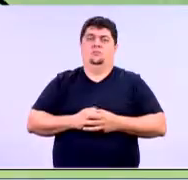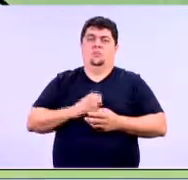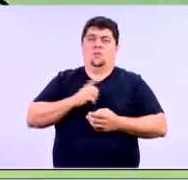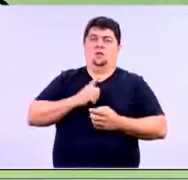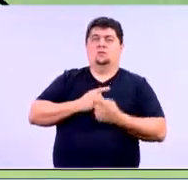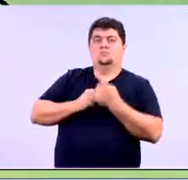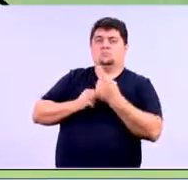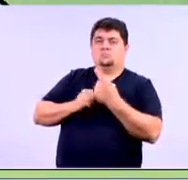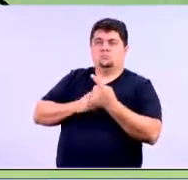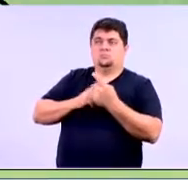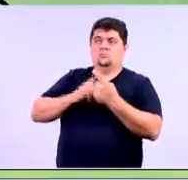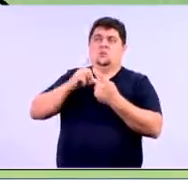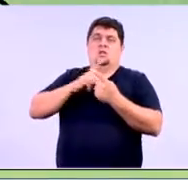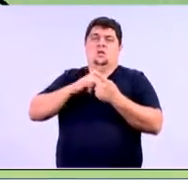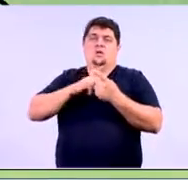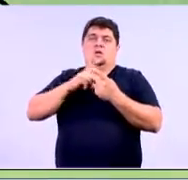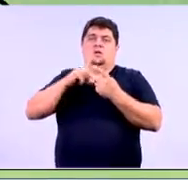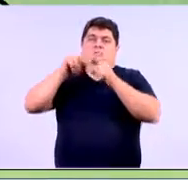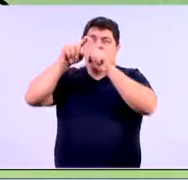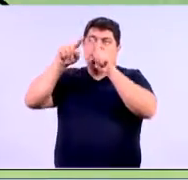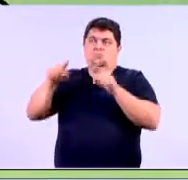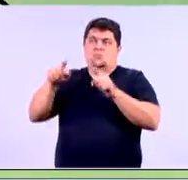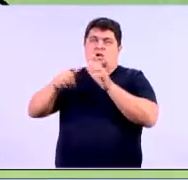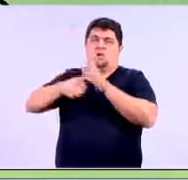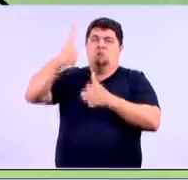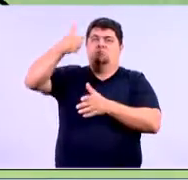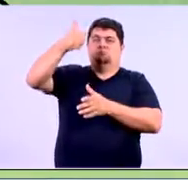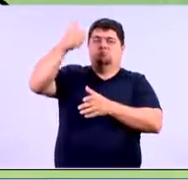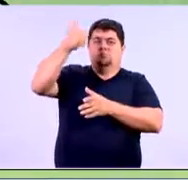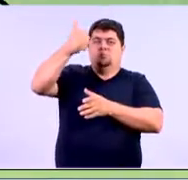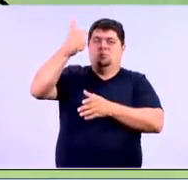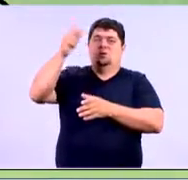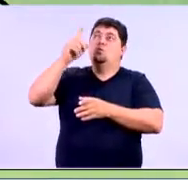é a primeira, é a única que nós temos que